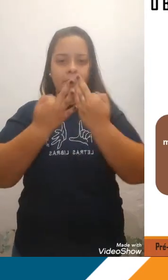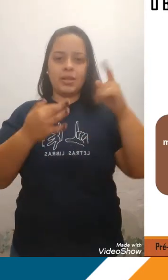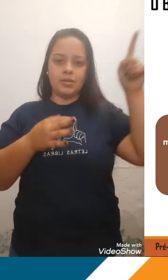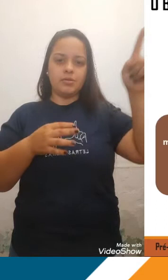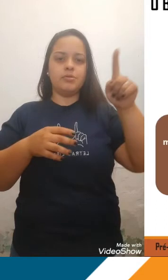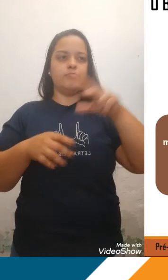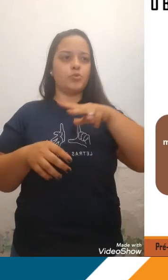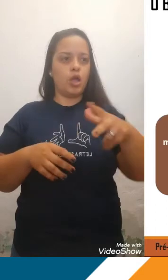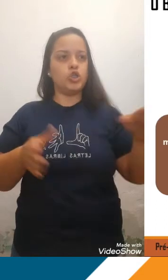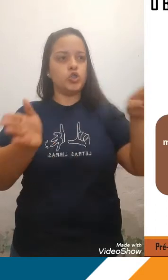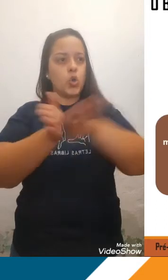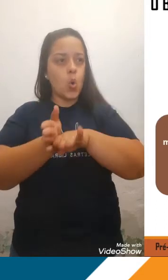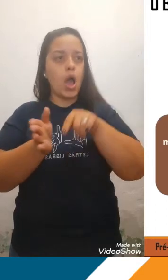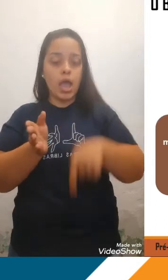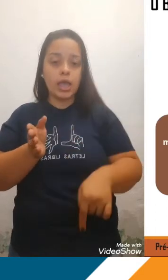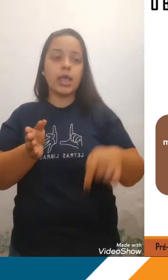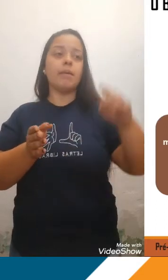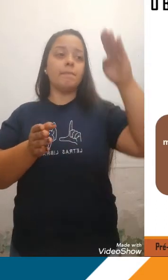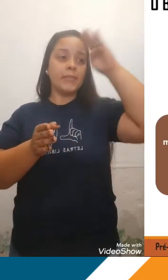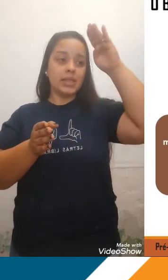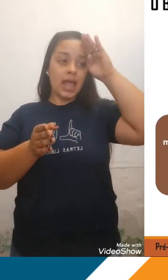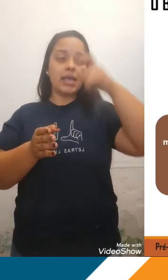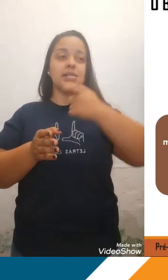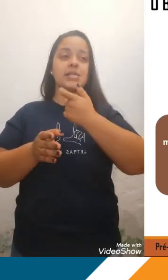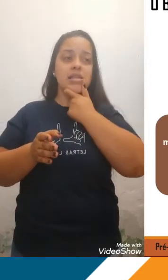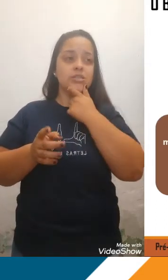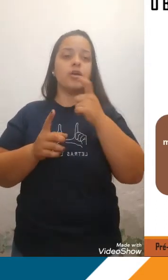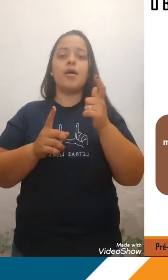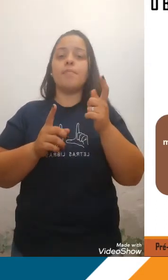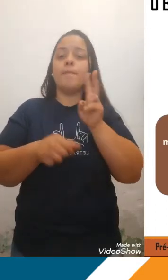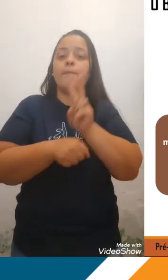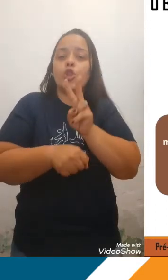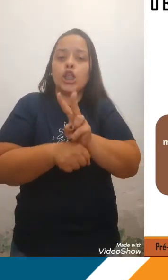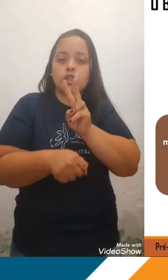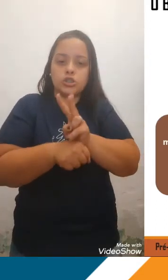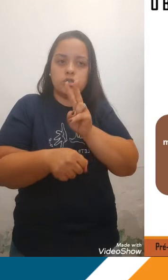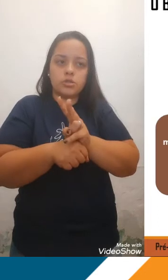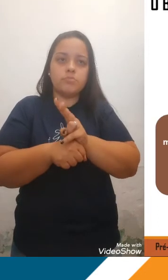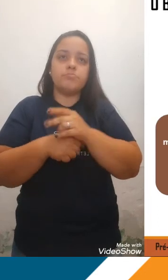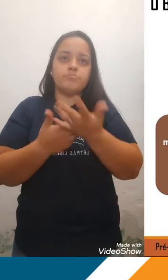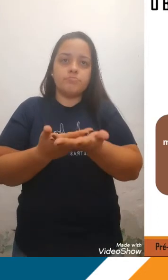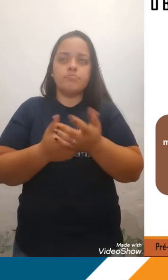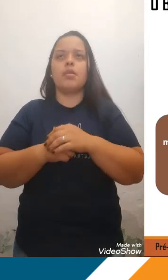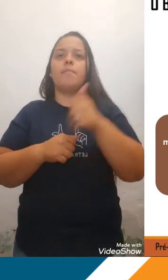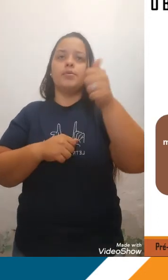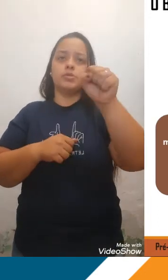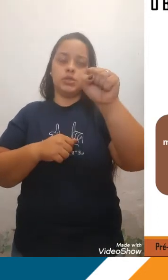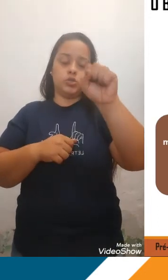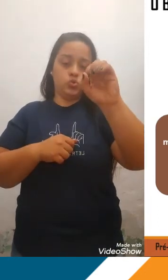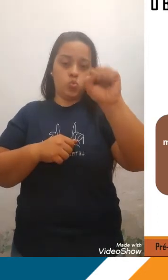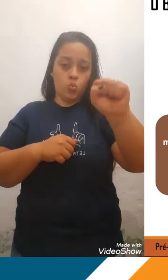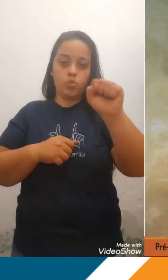e militarmente protegida pela coroa inglesa. Desta forma, em 1808, o Brasil deixa de ser uma colônia.